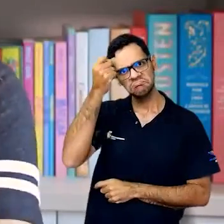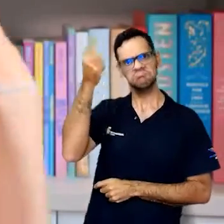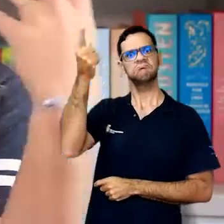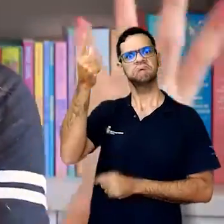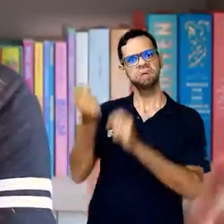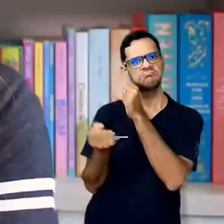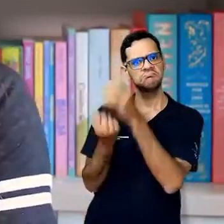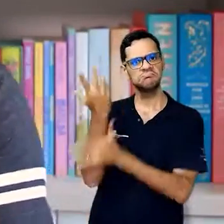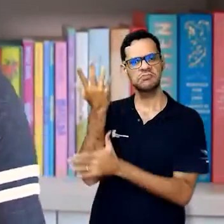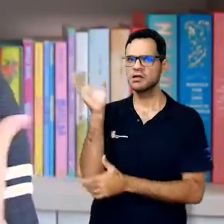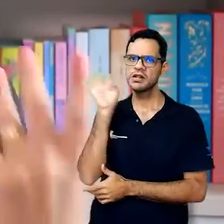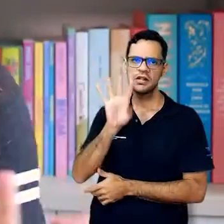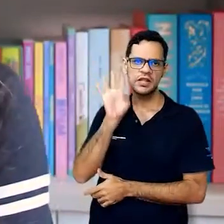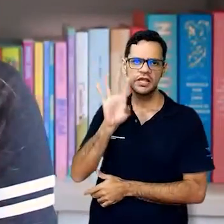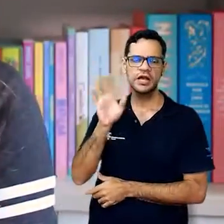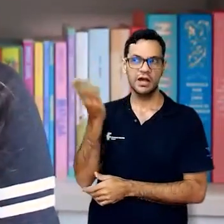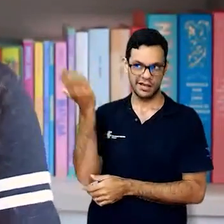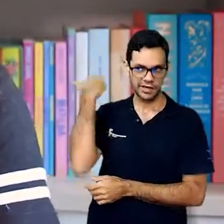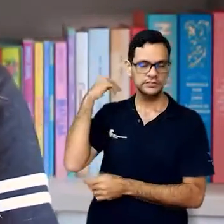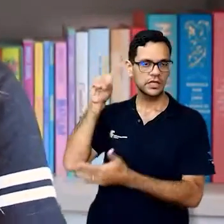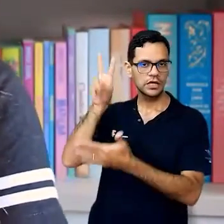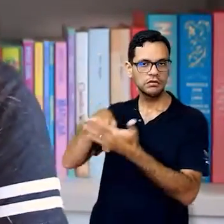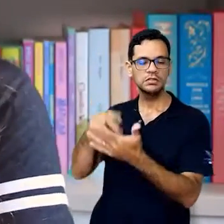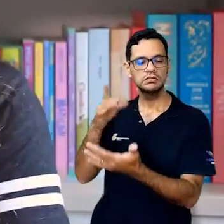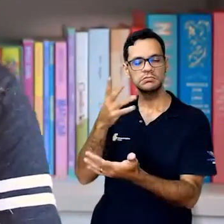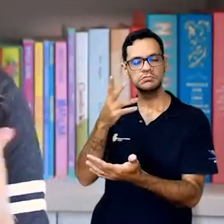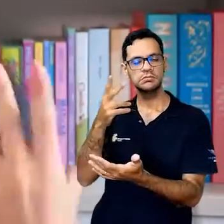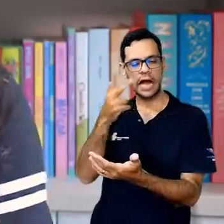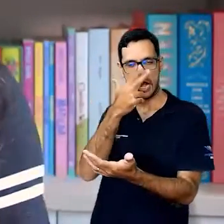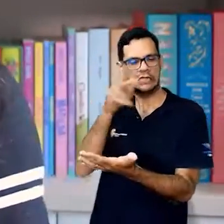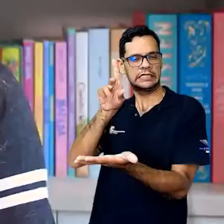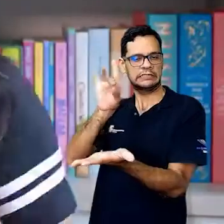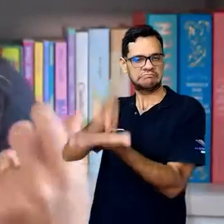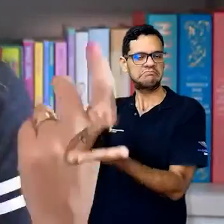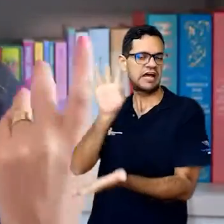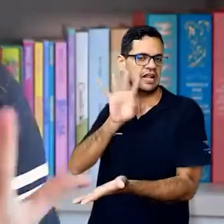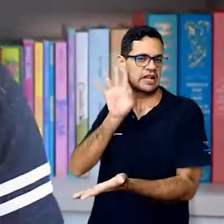né? Super criativa, uma história bem única, assim, na época que eu li, pelo menos eu achei bem